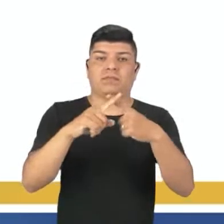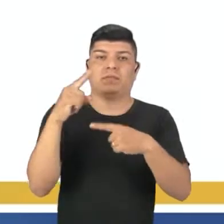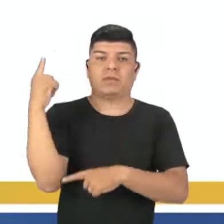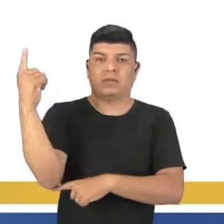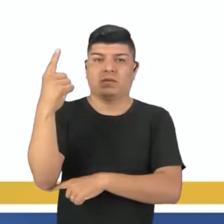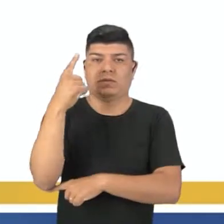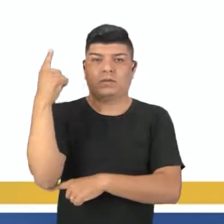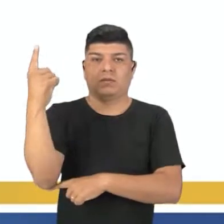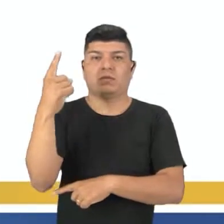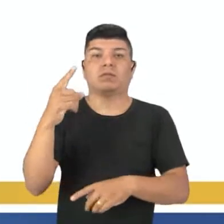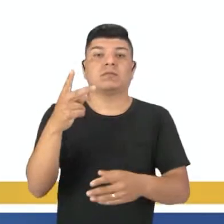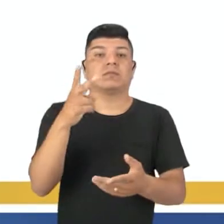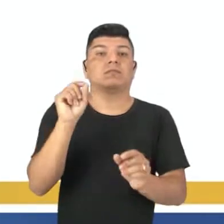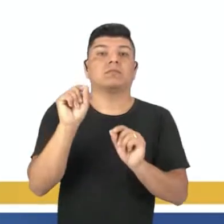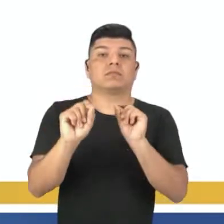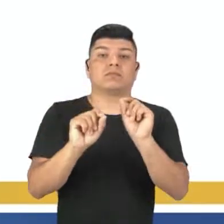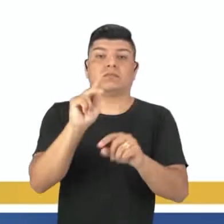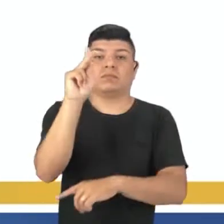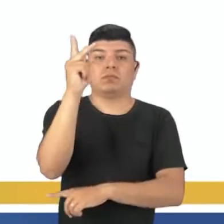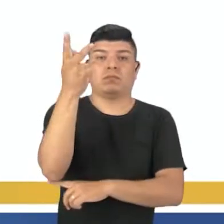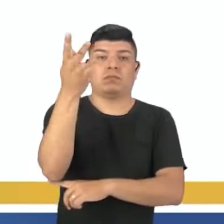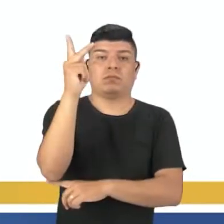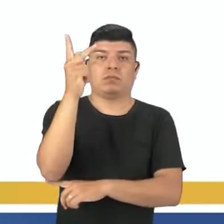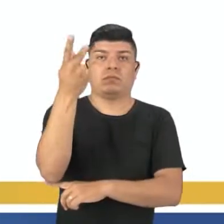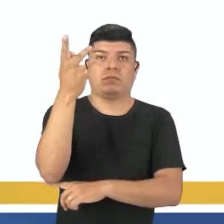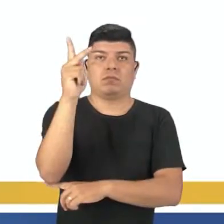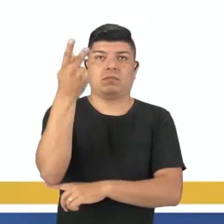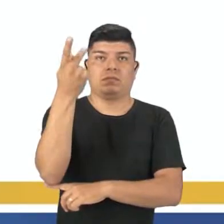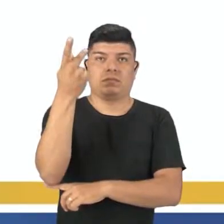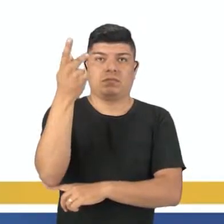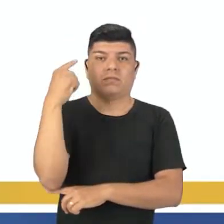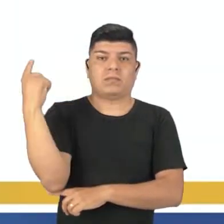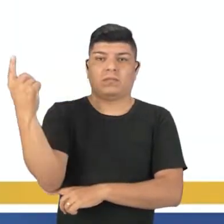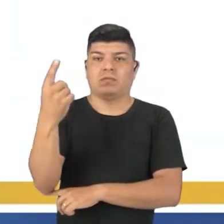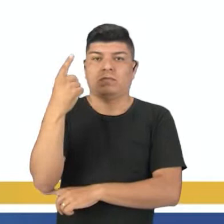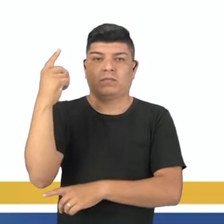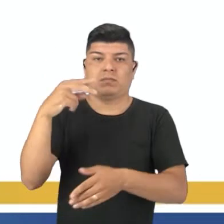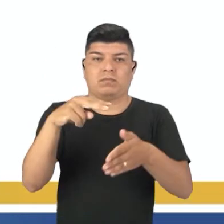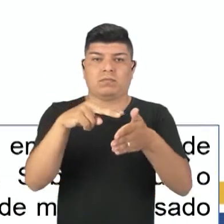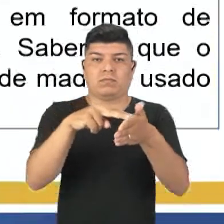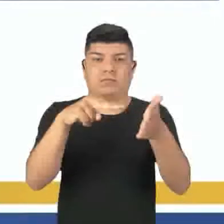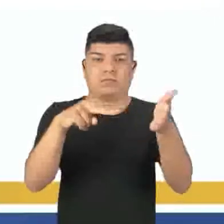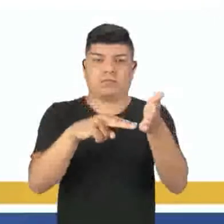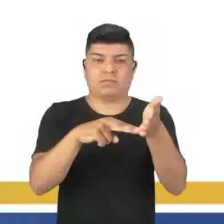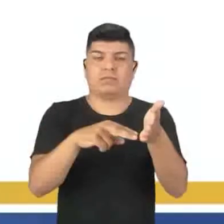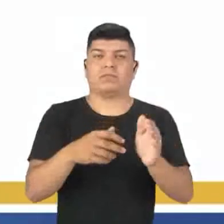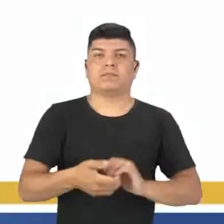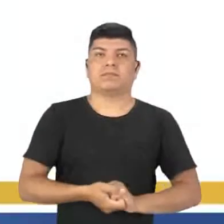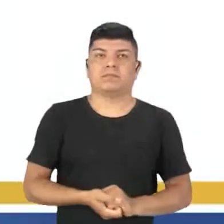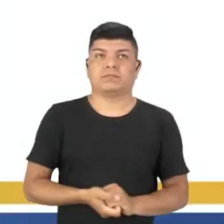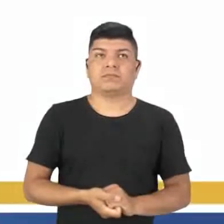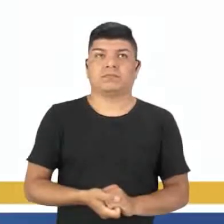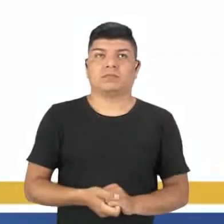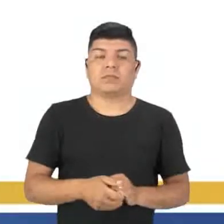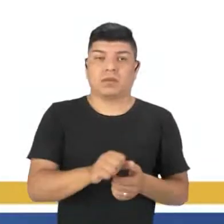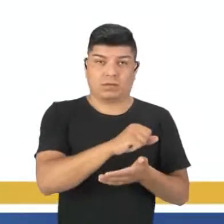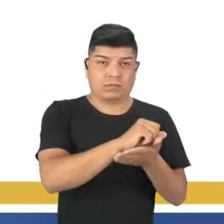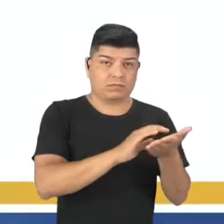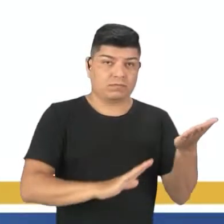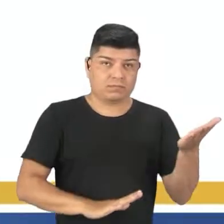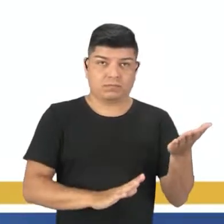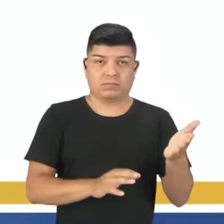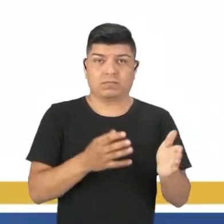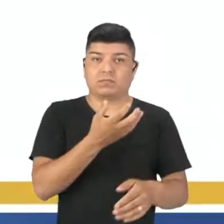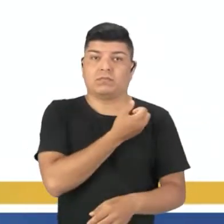né? Sendo H aí essa altura do prisma. Então, vamos lá para um problema aí, o problema